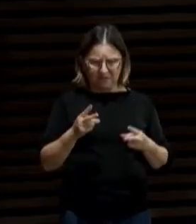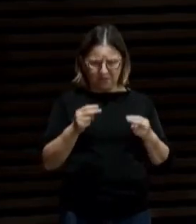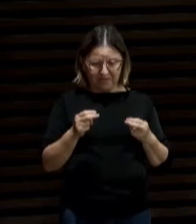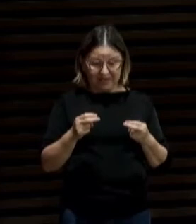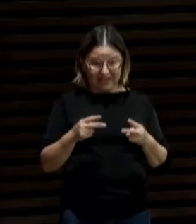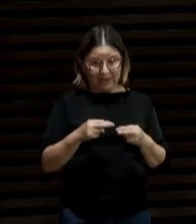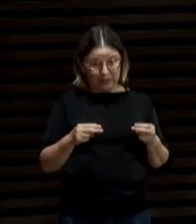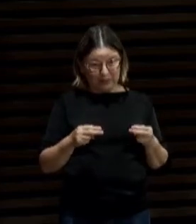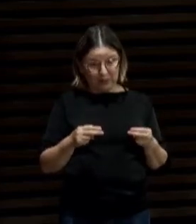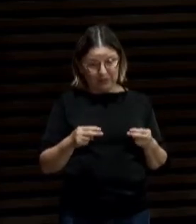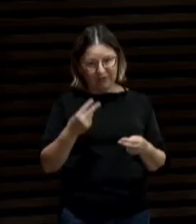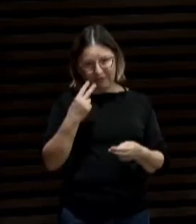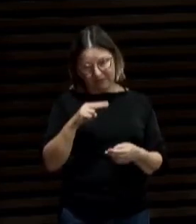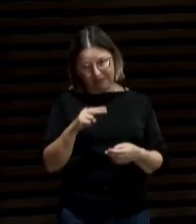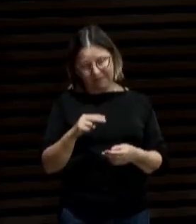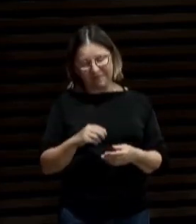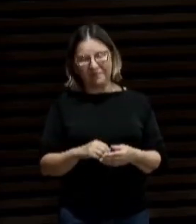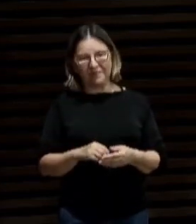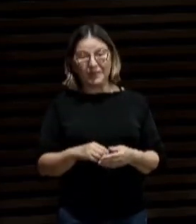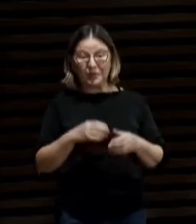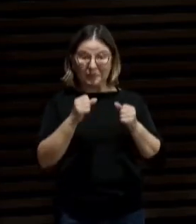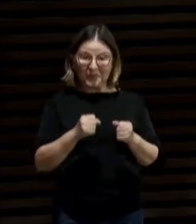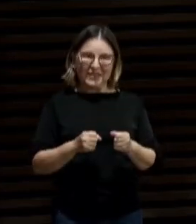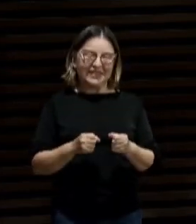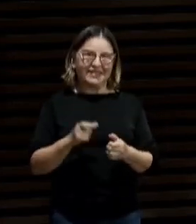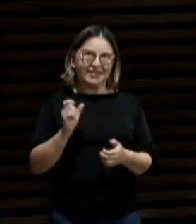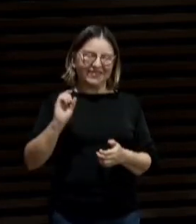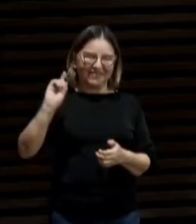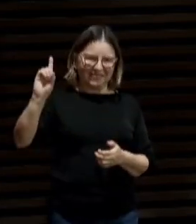para as coisas que se não veem? Olhando para a palavra, meus amados.